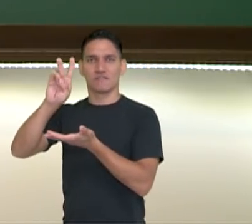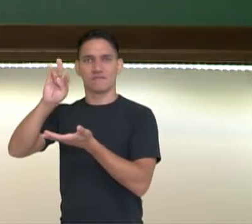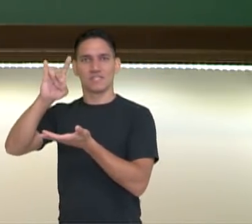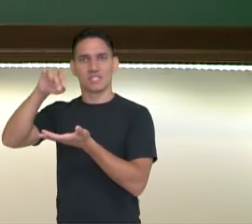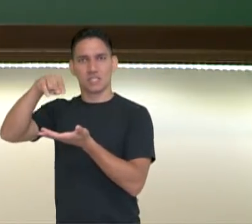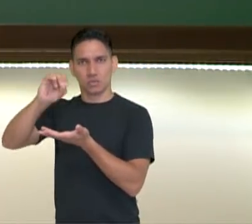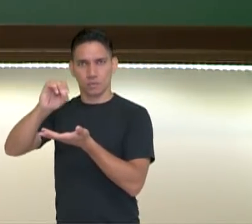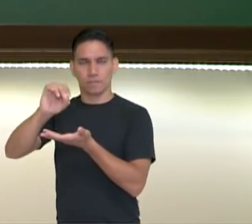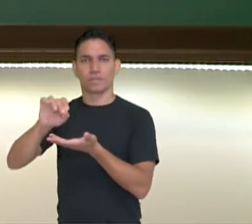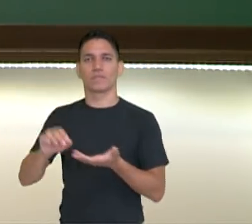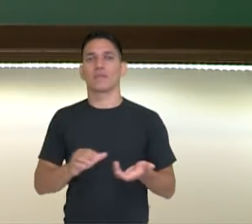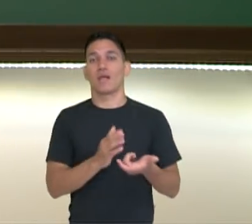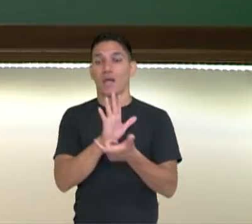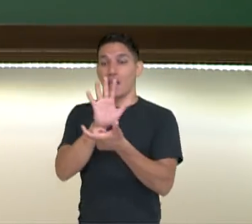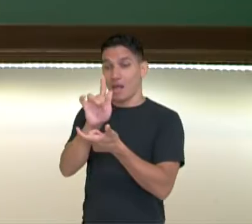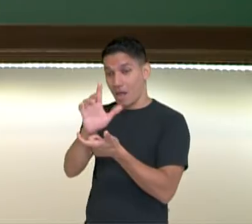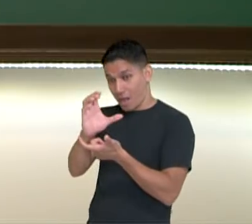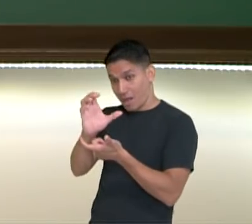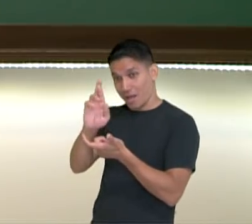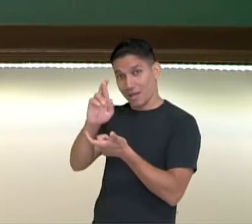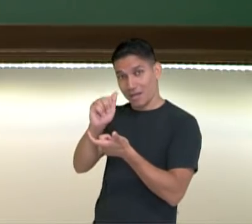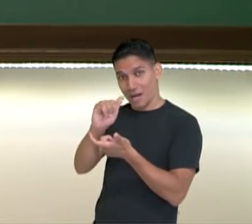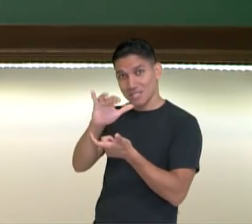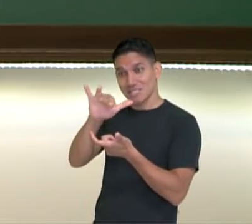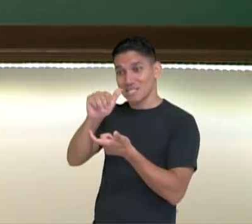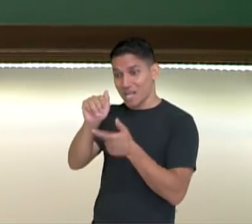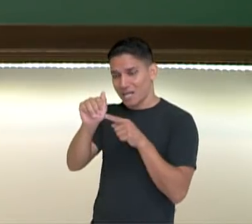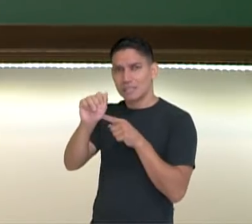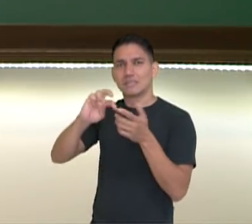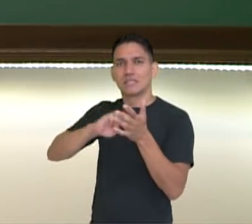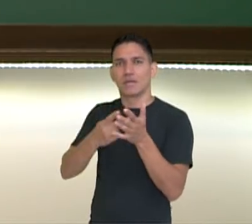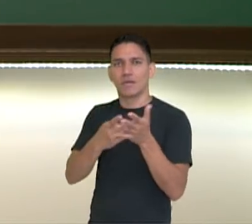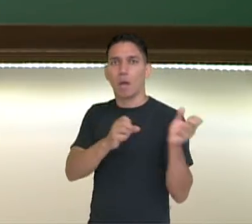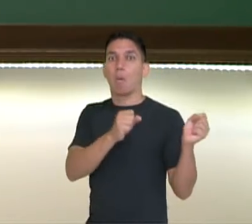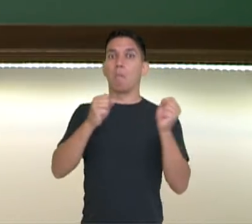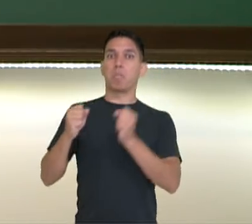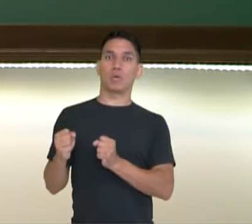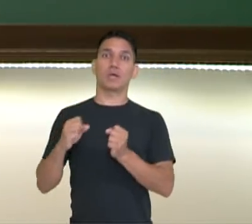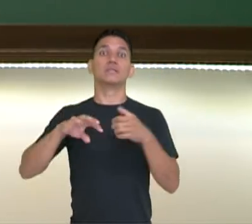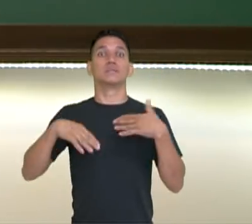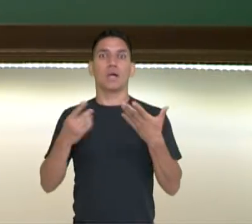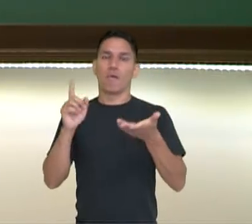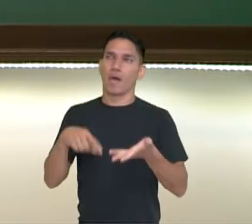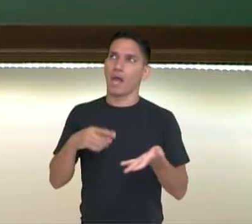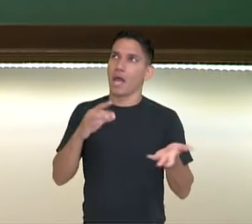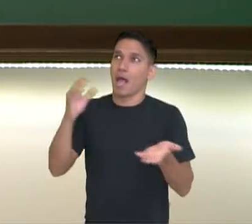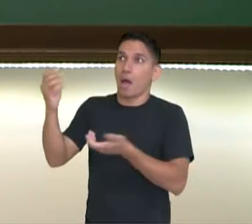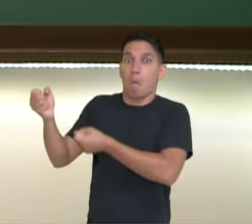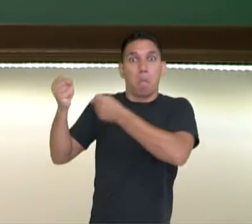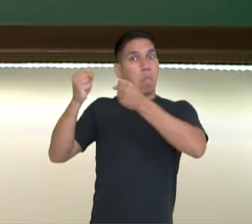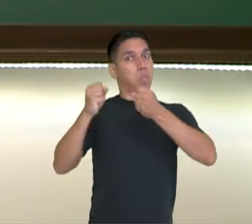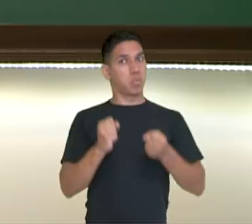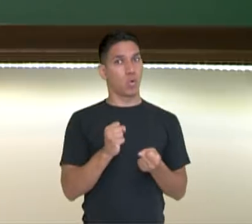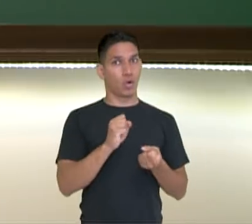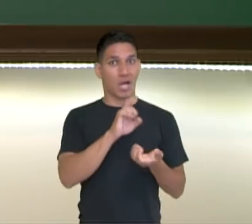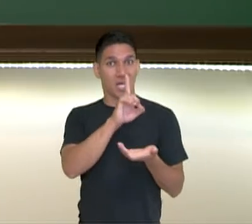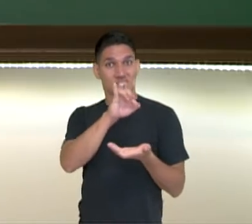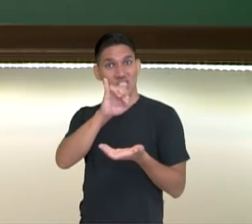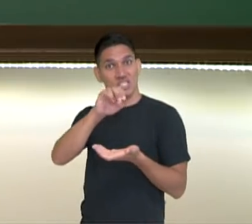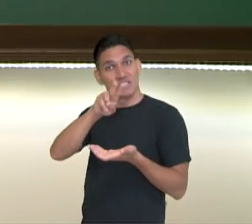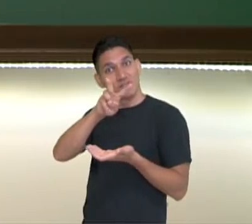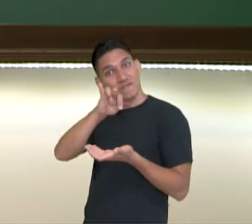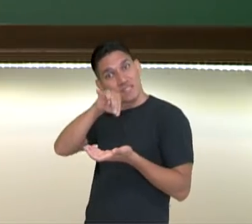quer dizer poder. Então, é o poder da divindade de governar. Como eu falei, em algumas sociedades vai